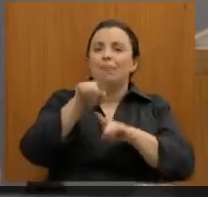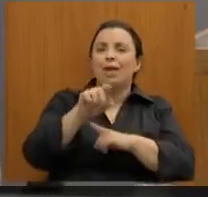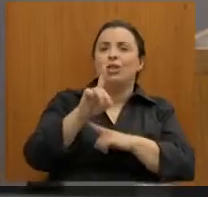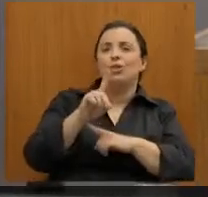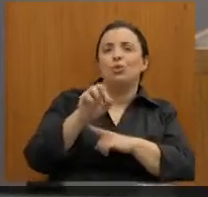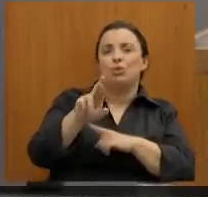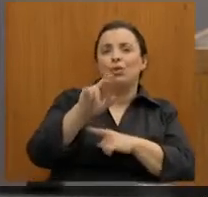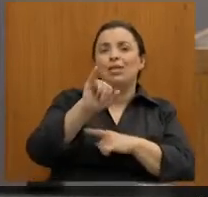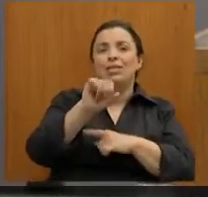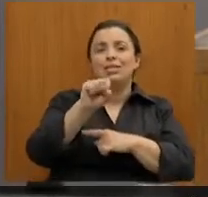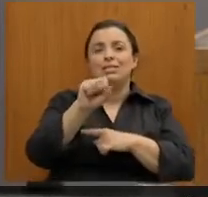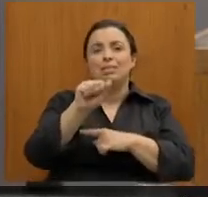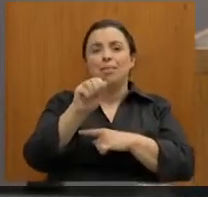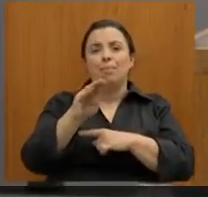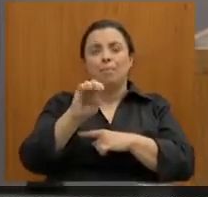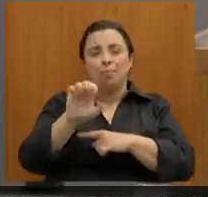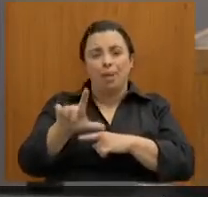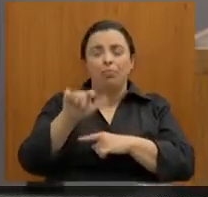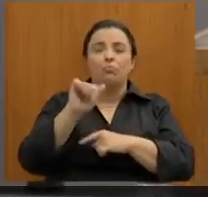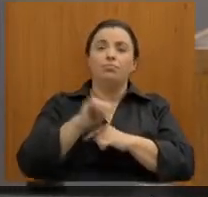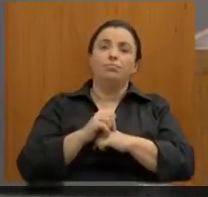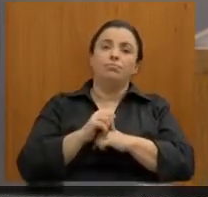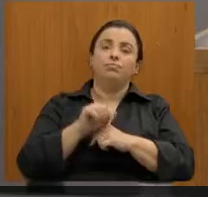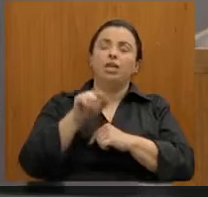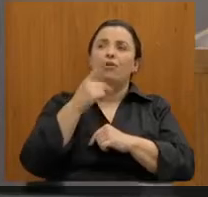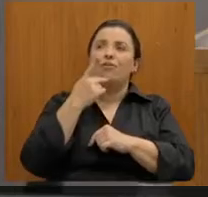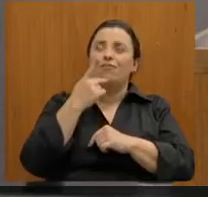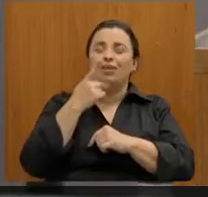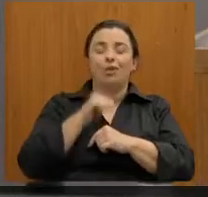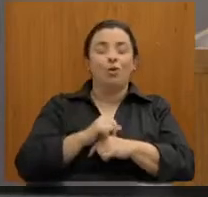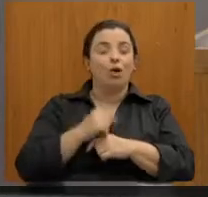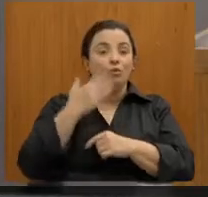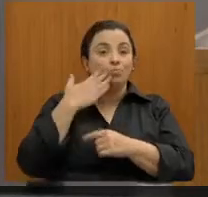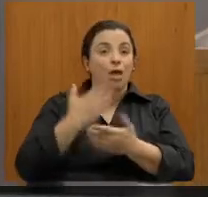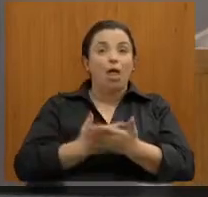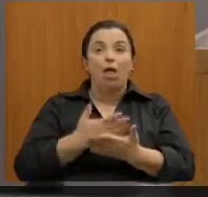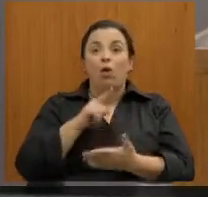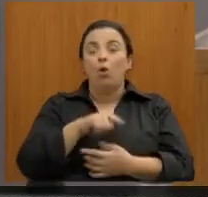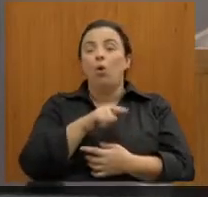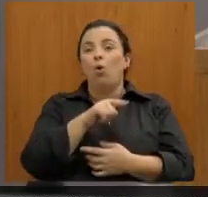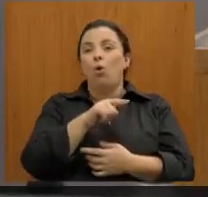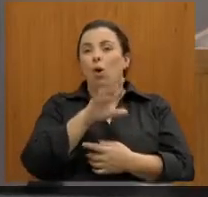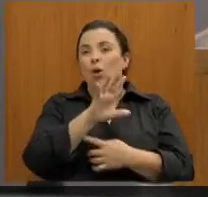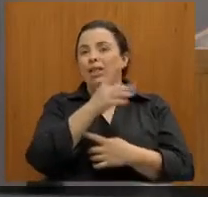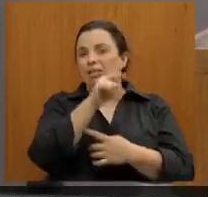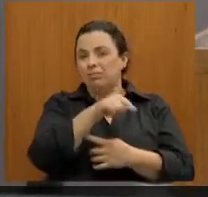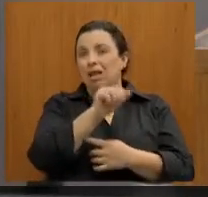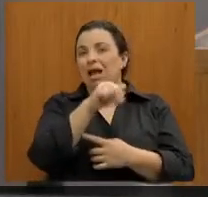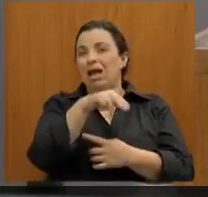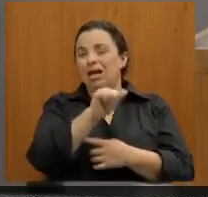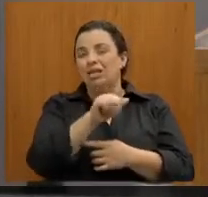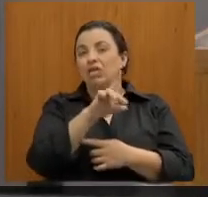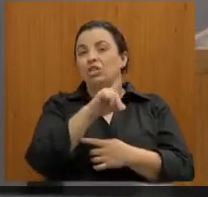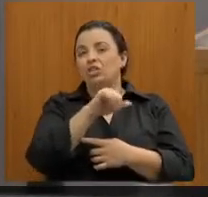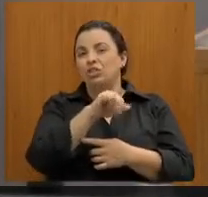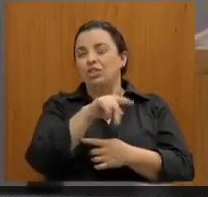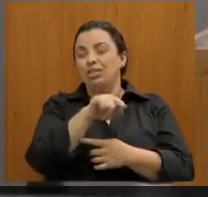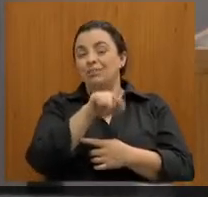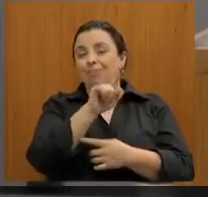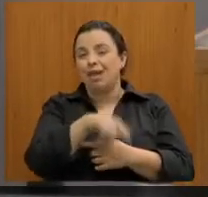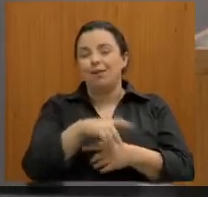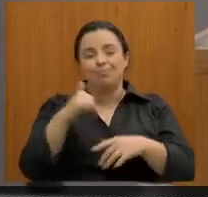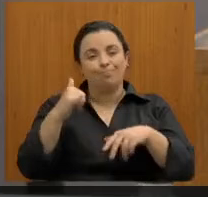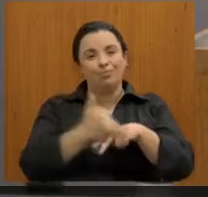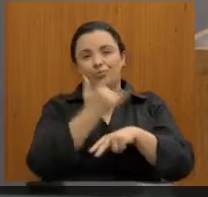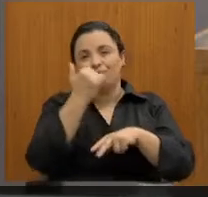assim eu acho Fantástico casa da Ângela Diniz que foi uma vítima de assassinato e